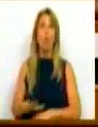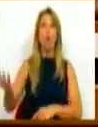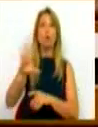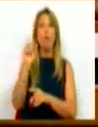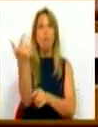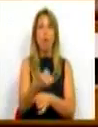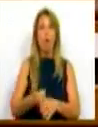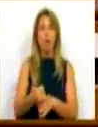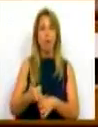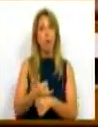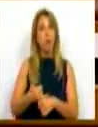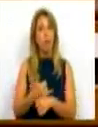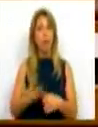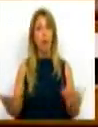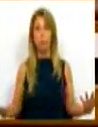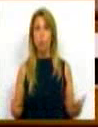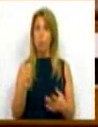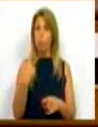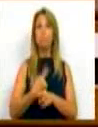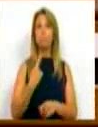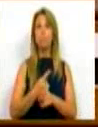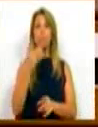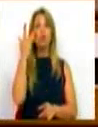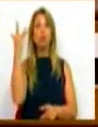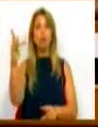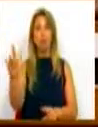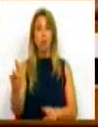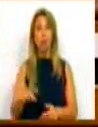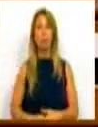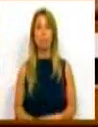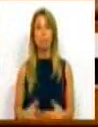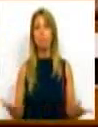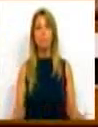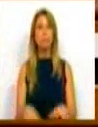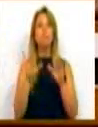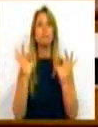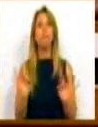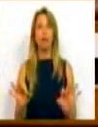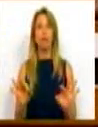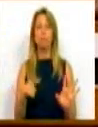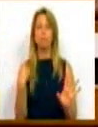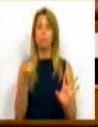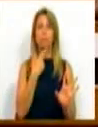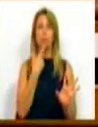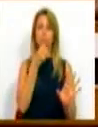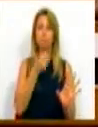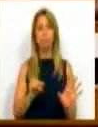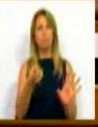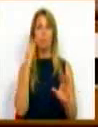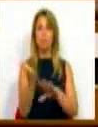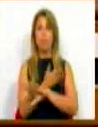autónomas insulares ou mesmo no estrangeiro. Tal como não devemos separar os